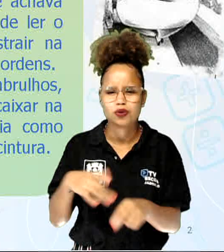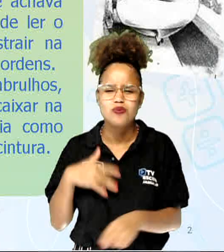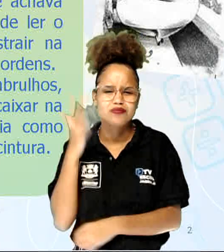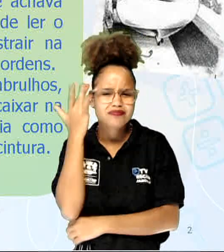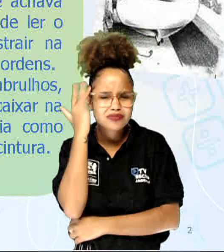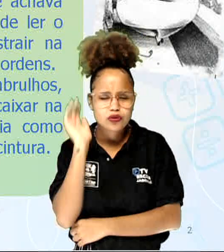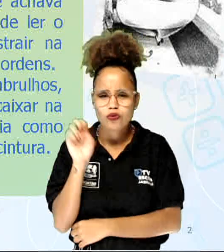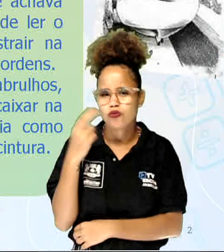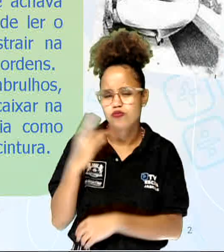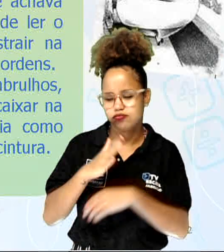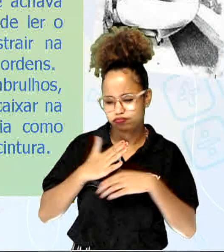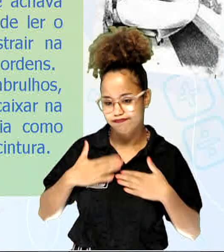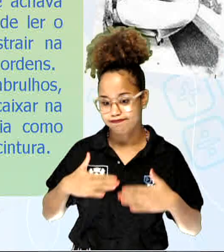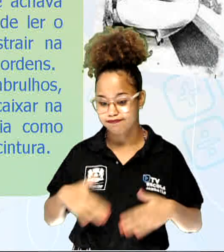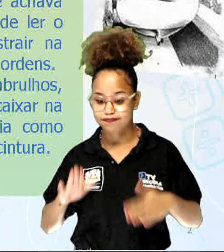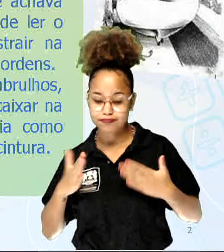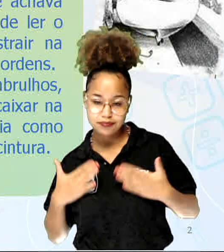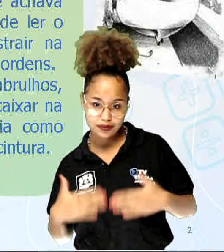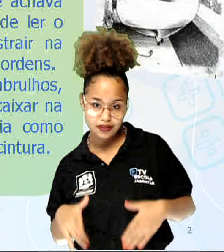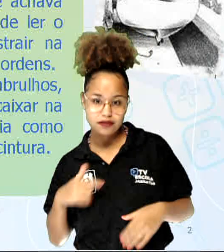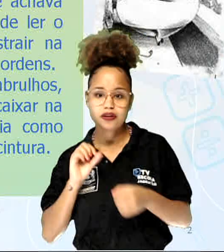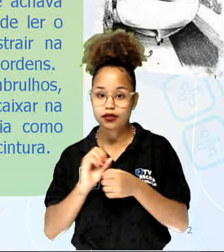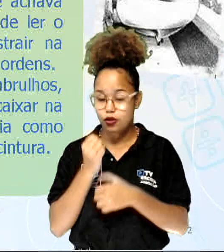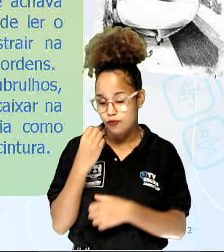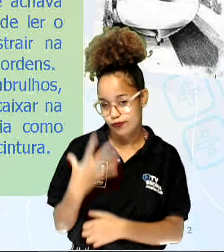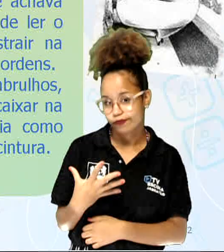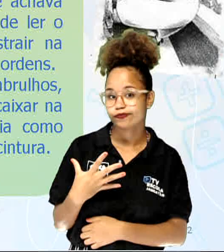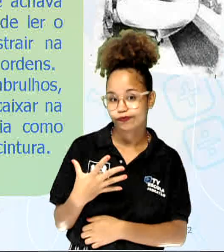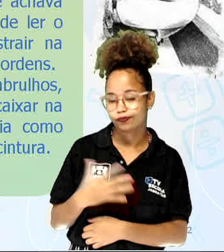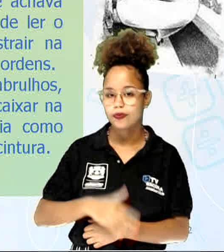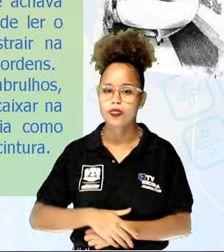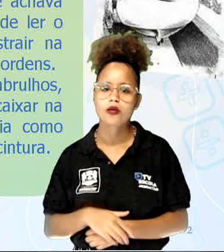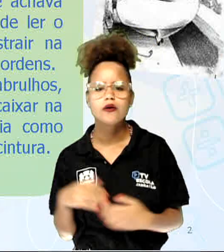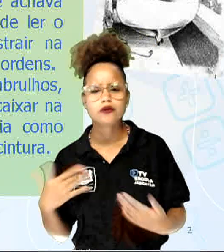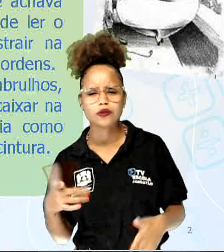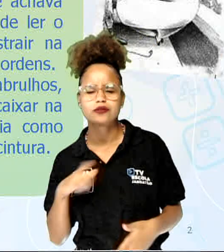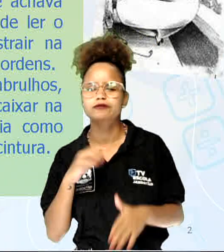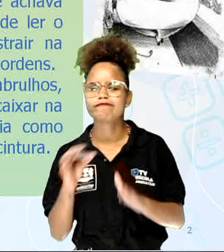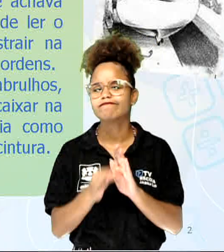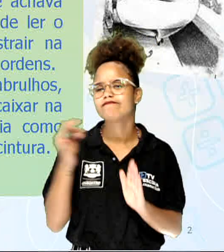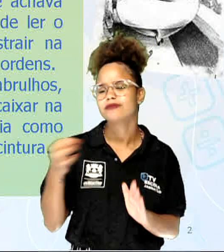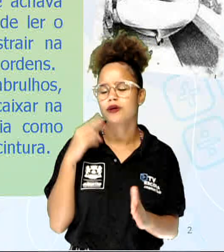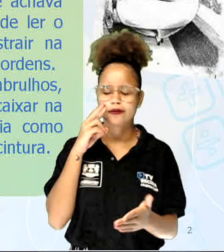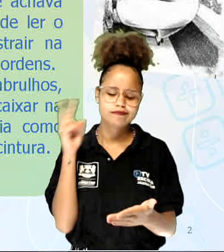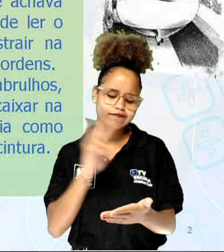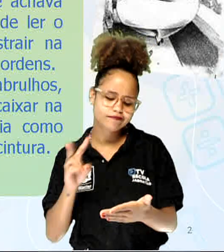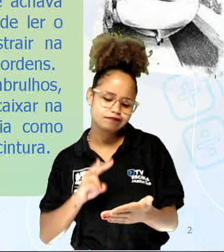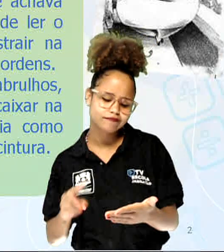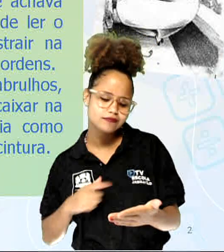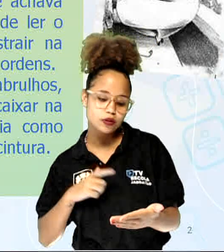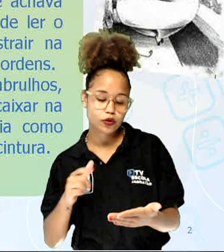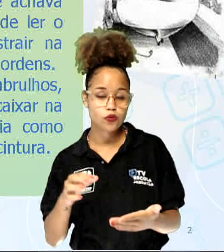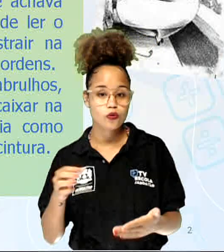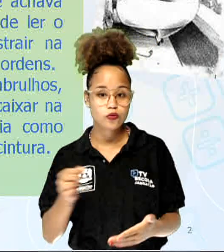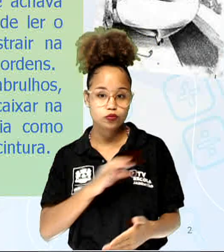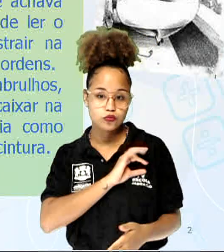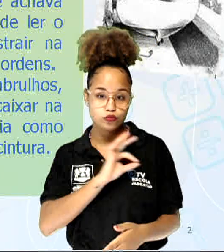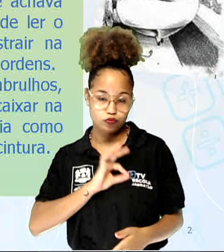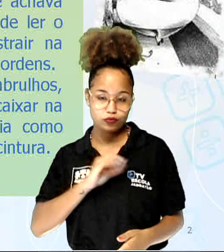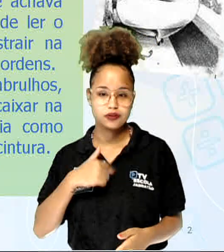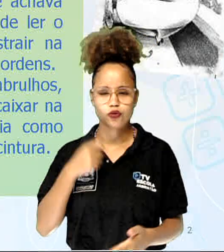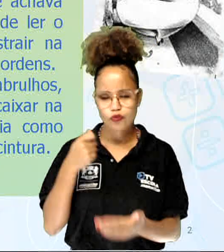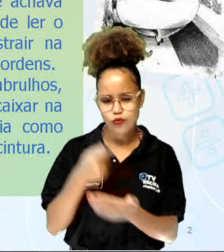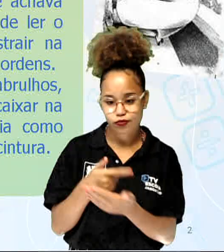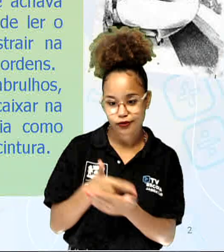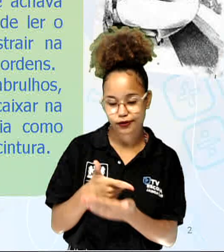muito calmo e isto iria fazer-lhe bem. Lá-se a oportunidade de ler o romance policial que eu comprara